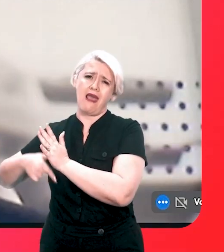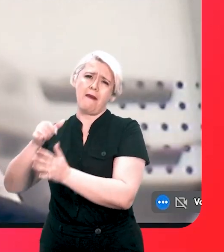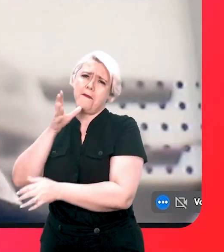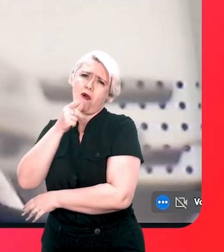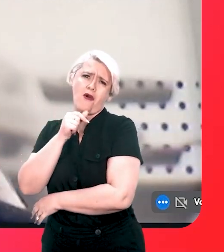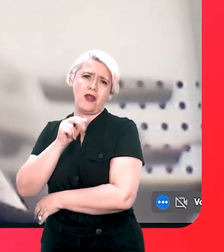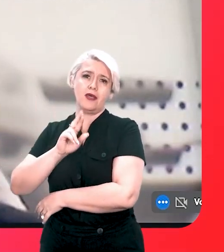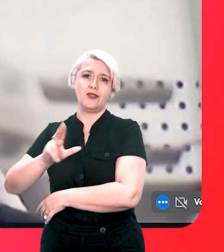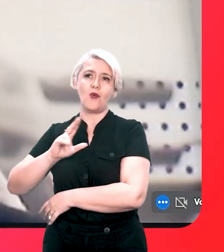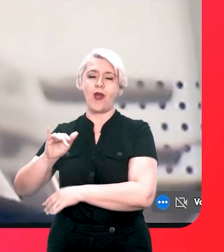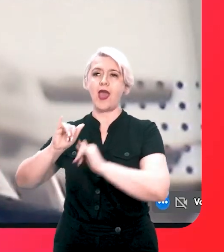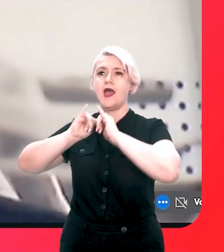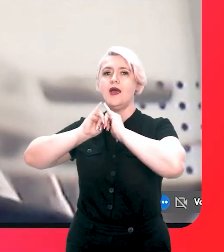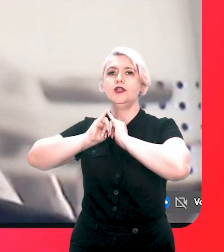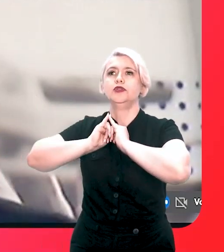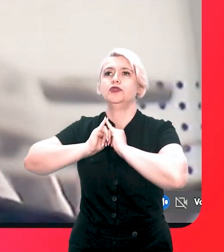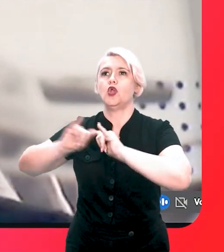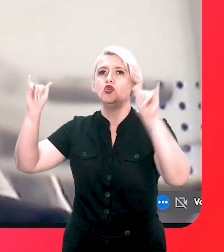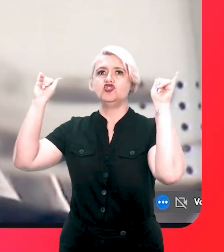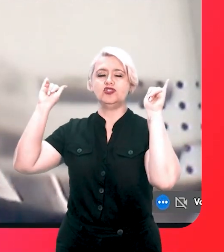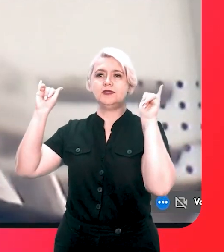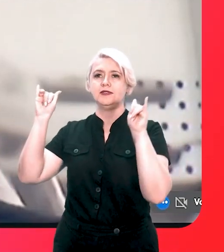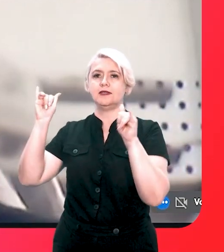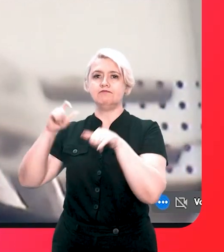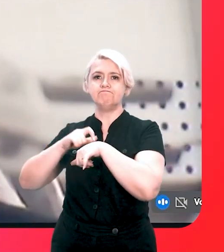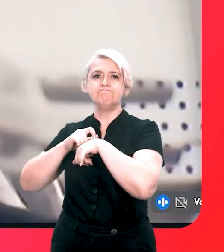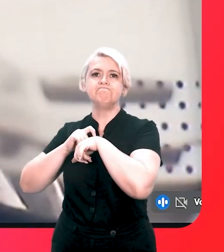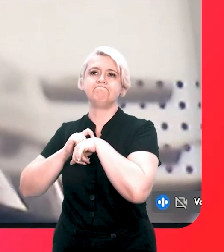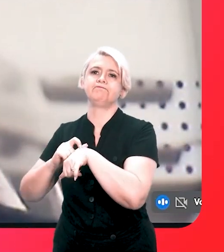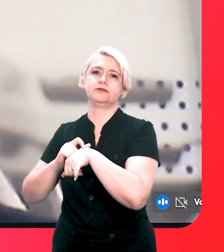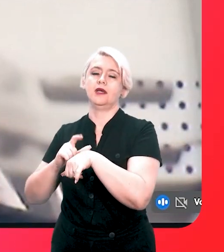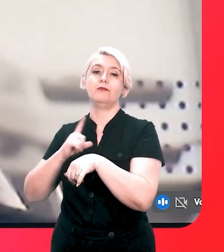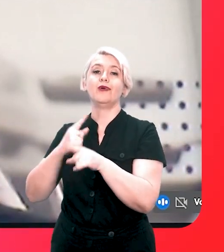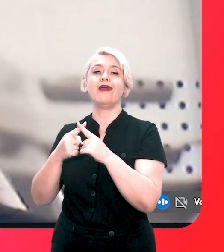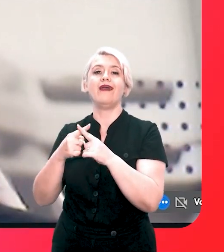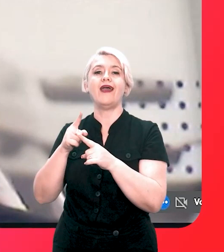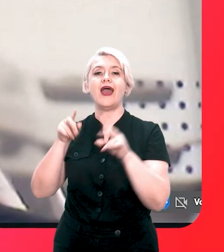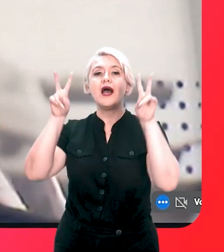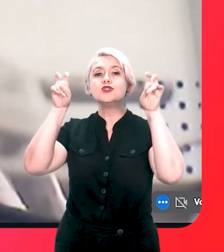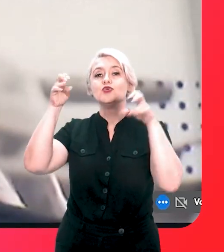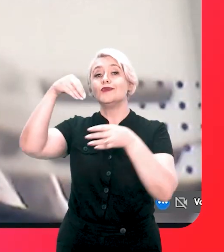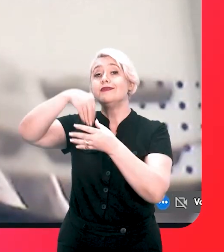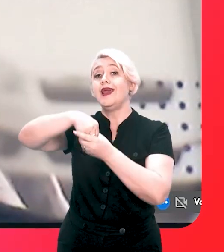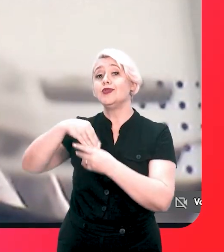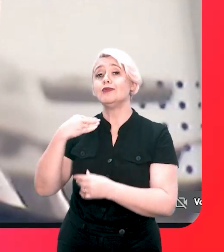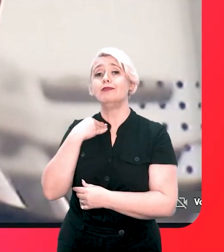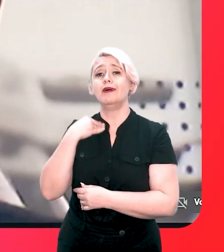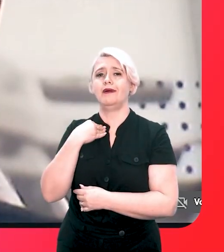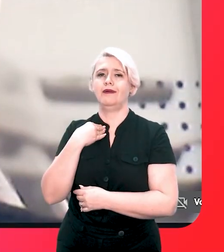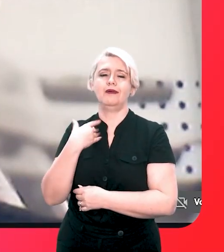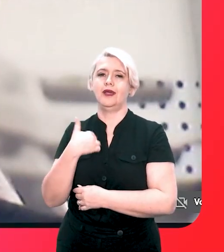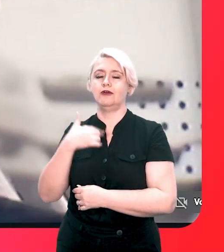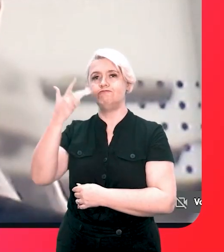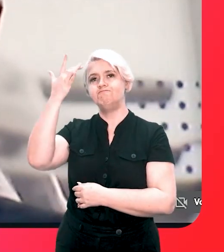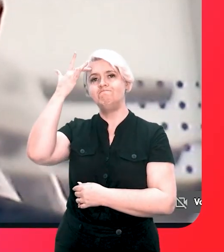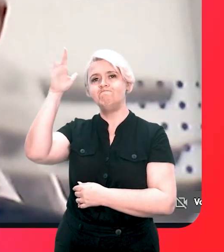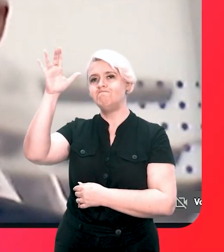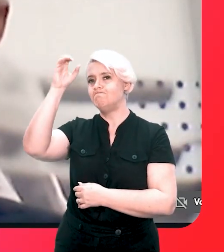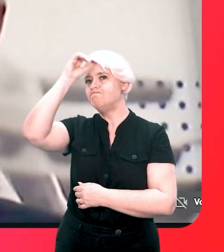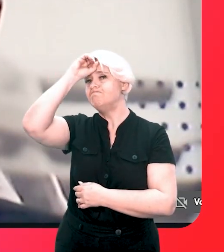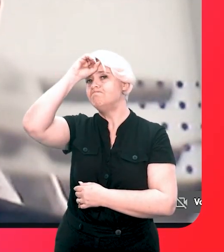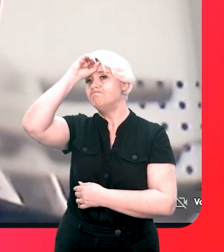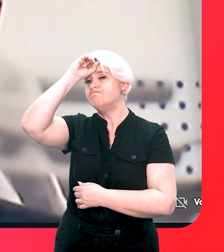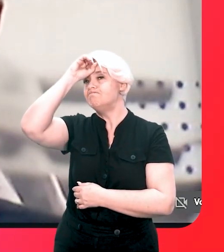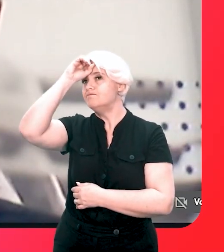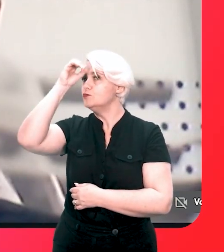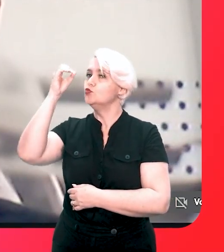tipo de notícia não, né? Porque isso é uma coisa interna, né? Então, eu não tinha... Eu fui ter